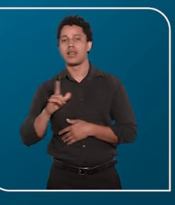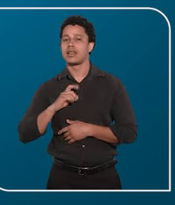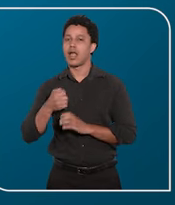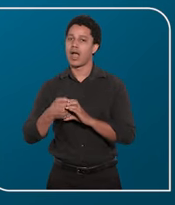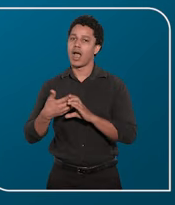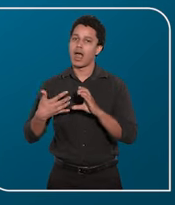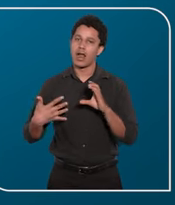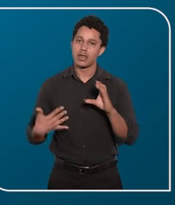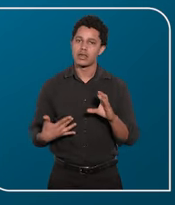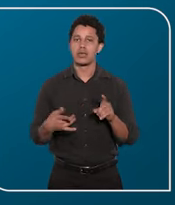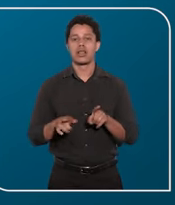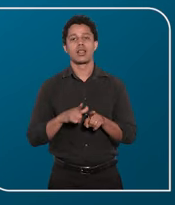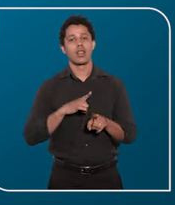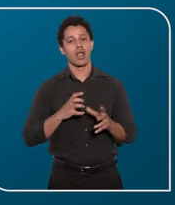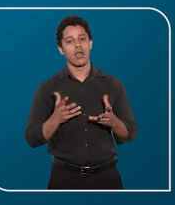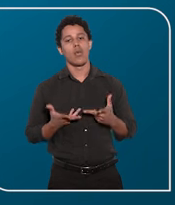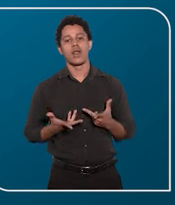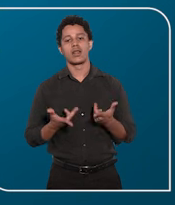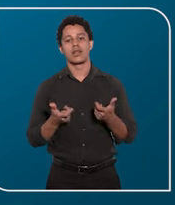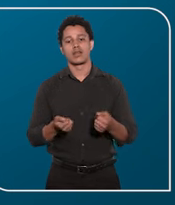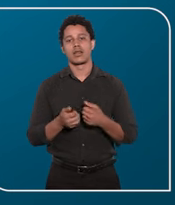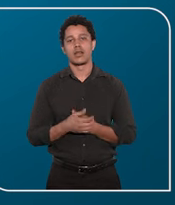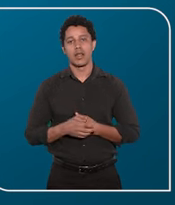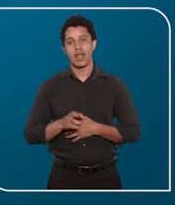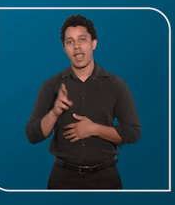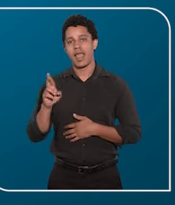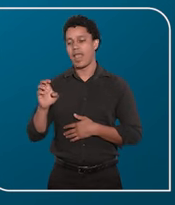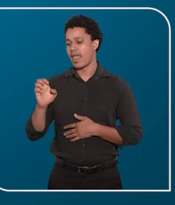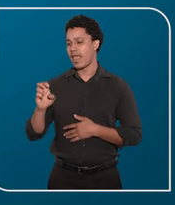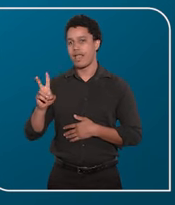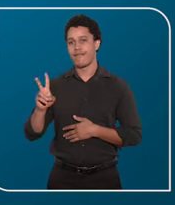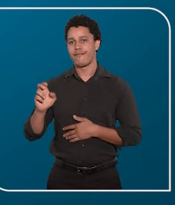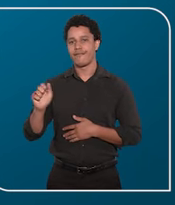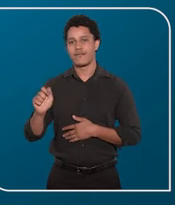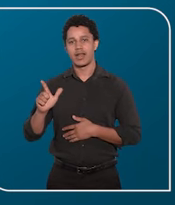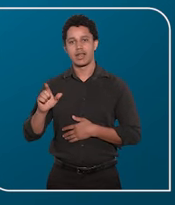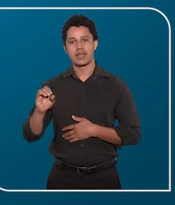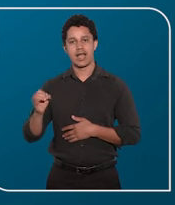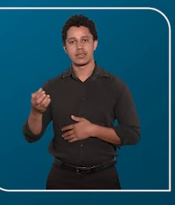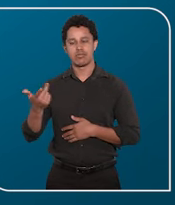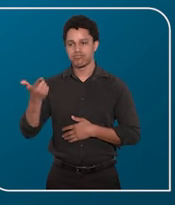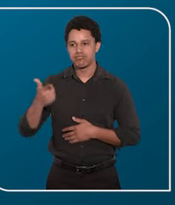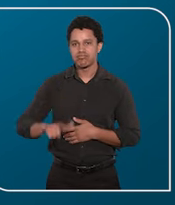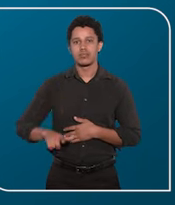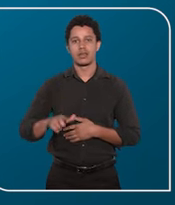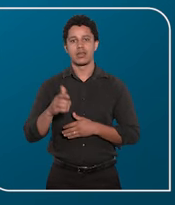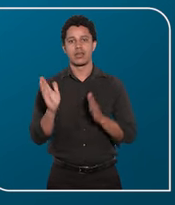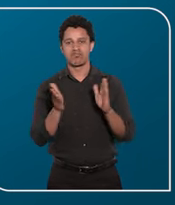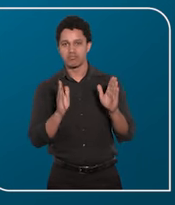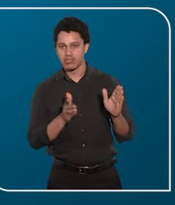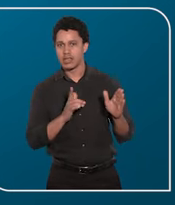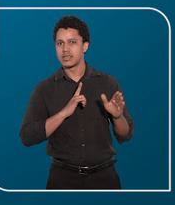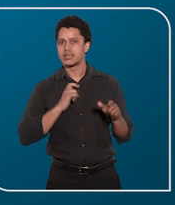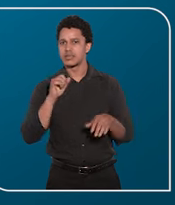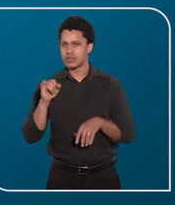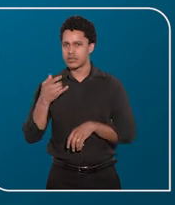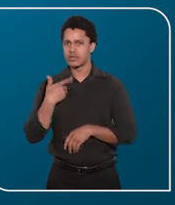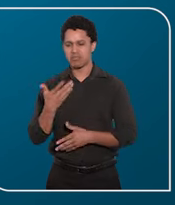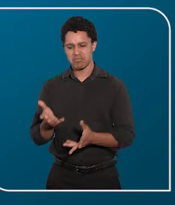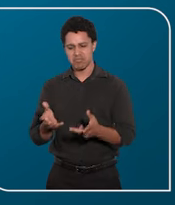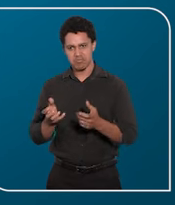característica, uma qualidade, que é a chamada revalidação. Esse diploma obtido numa universidade do exterior, ele tem